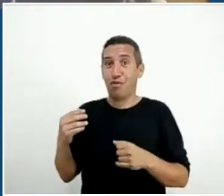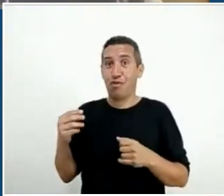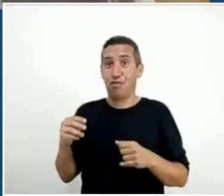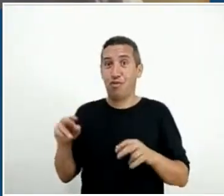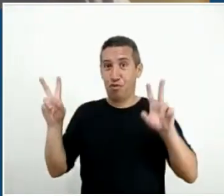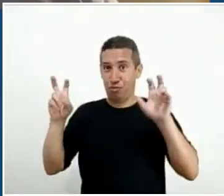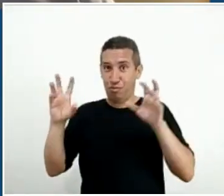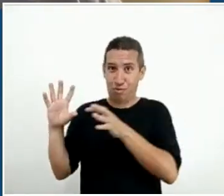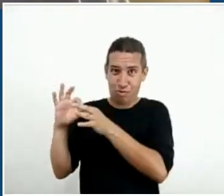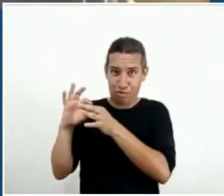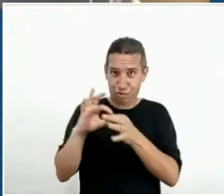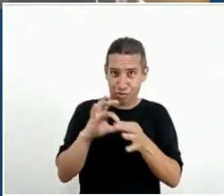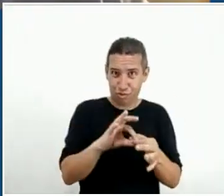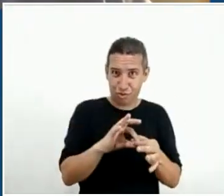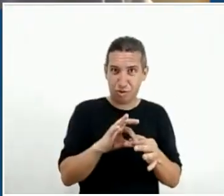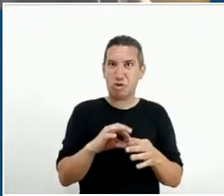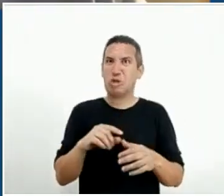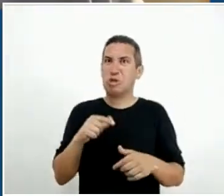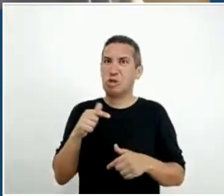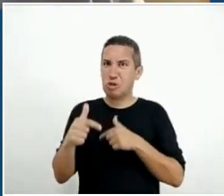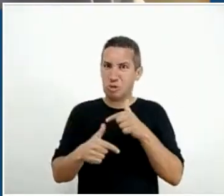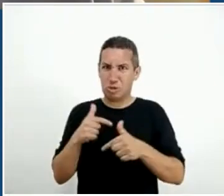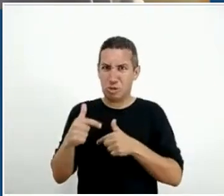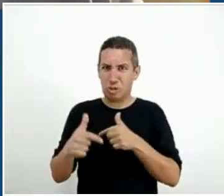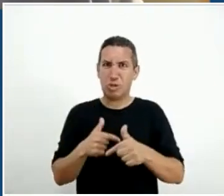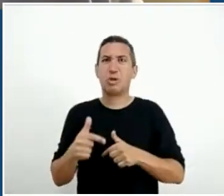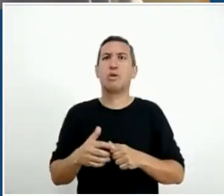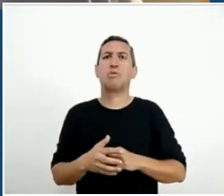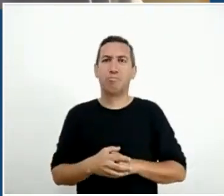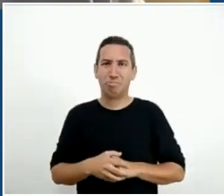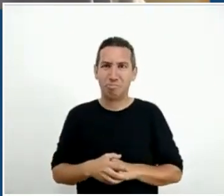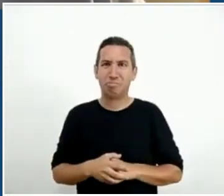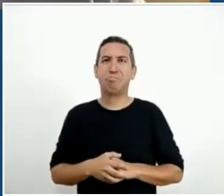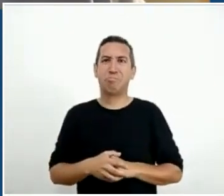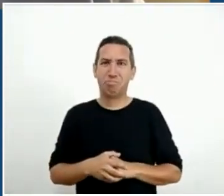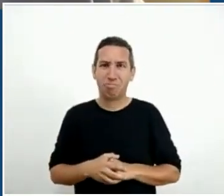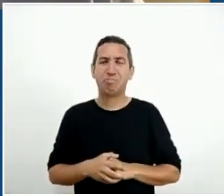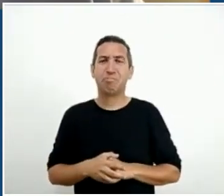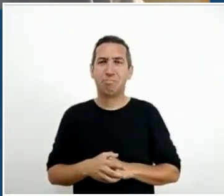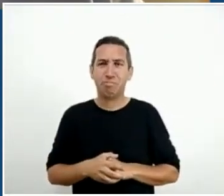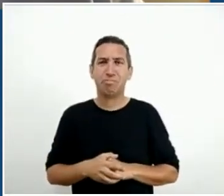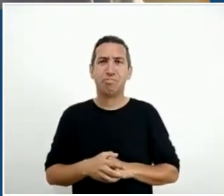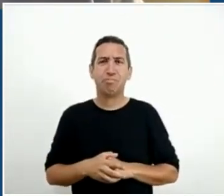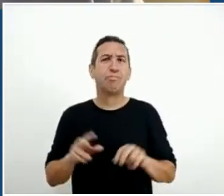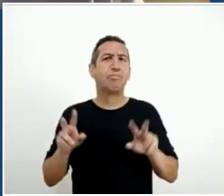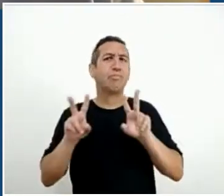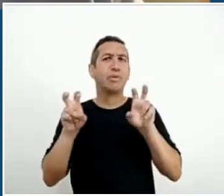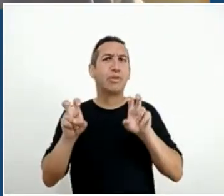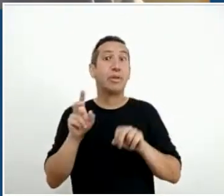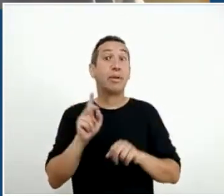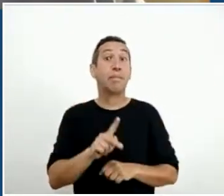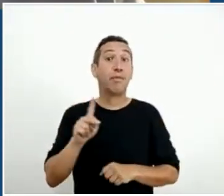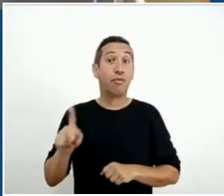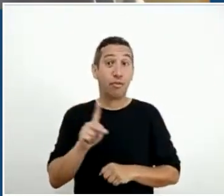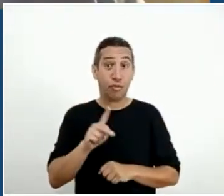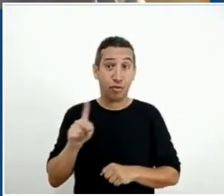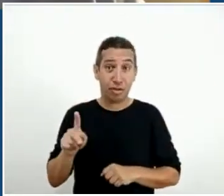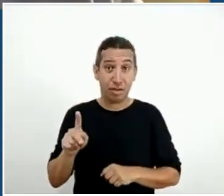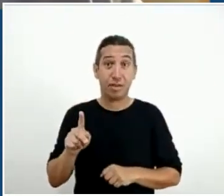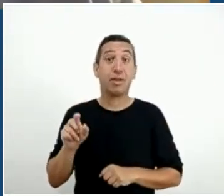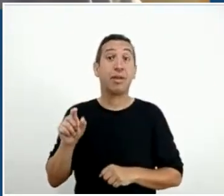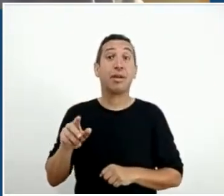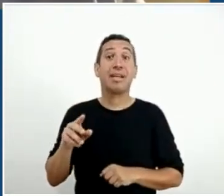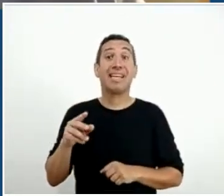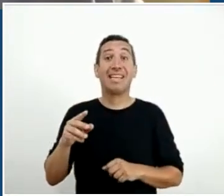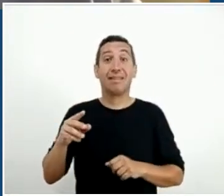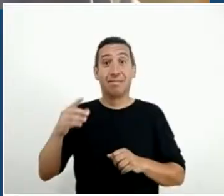aqui de atuações nesta área que é fantástico. Ele é professor livre-docente em neurologia